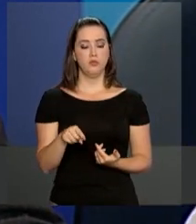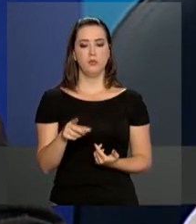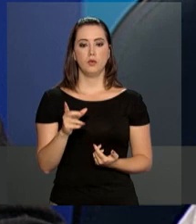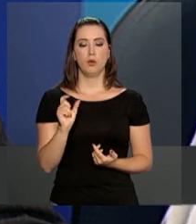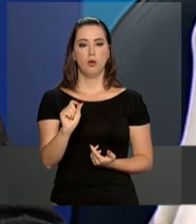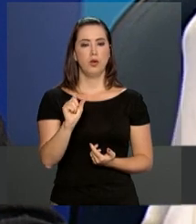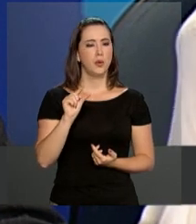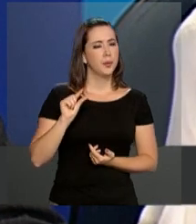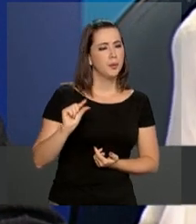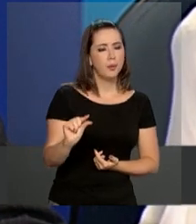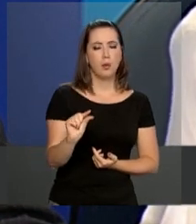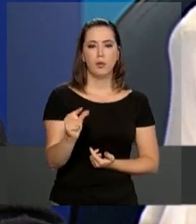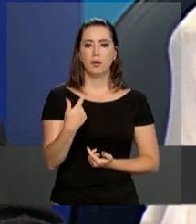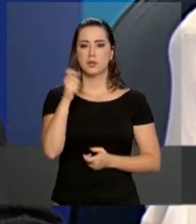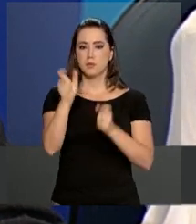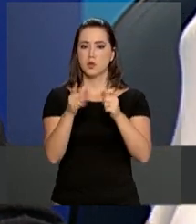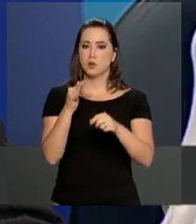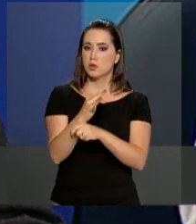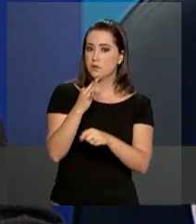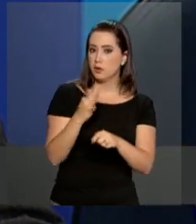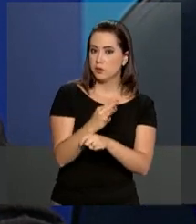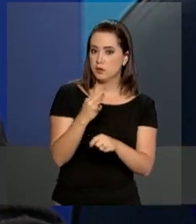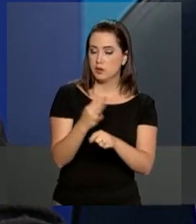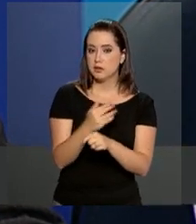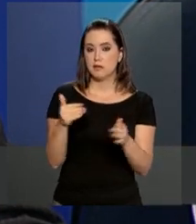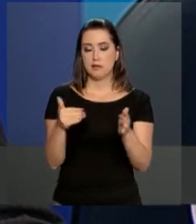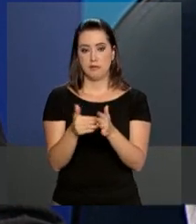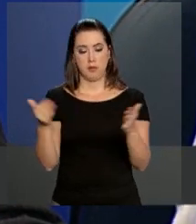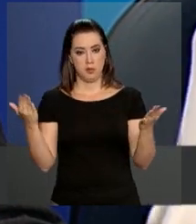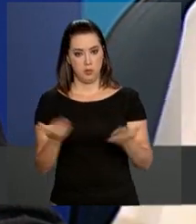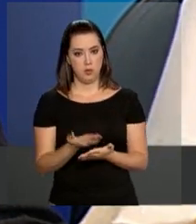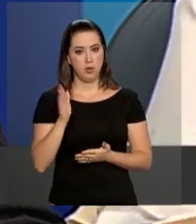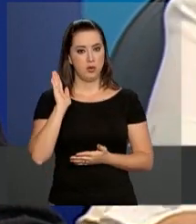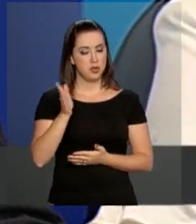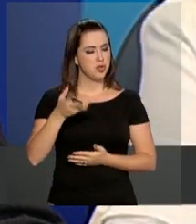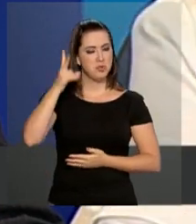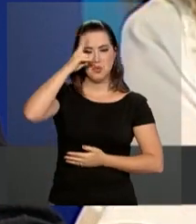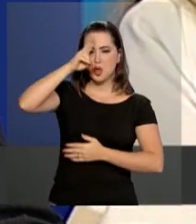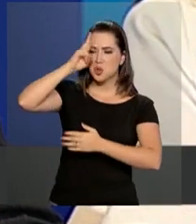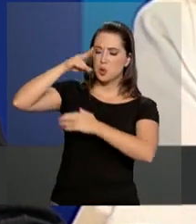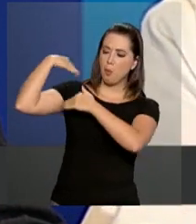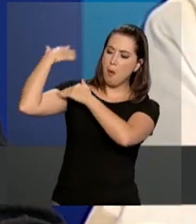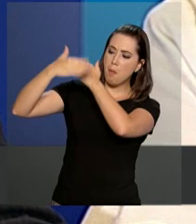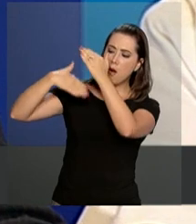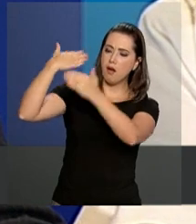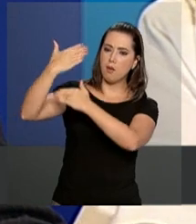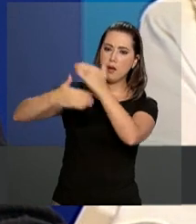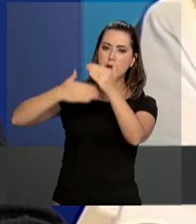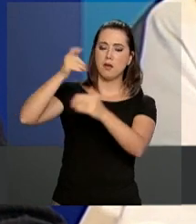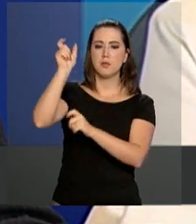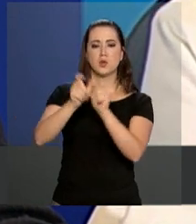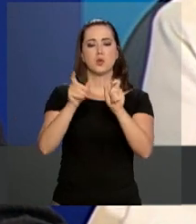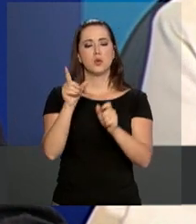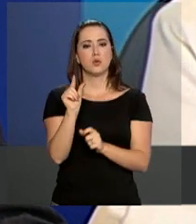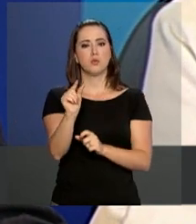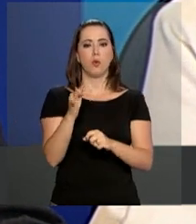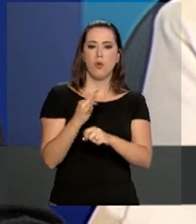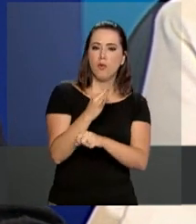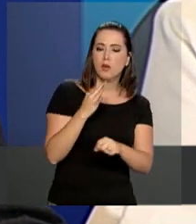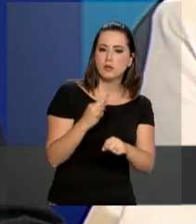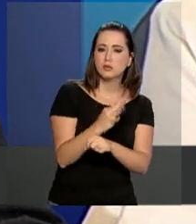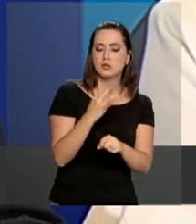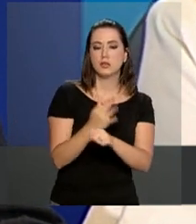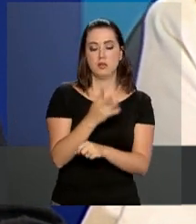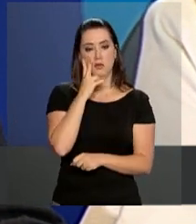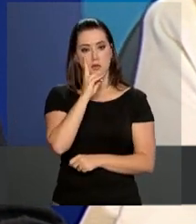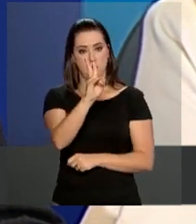número de faltantes até o momento já da história do do enem vocês vão ver